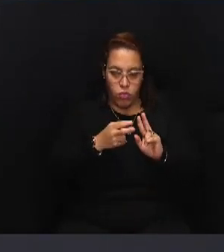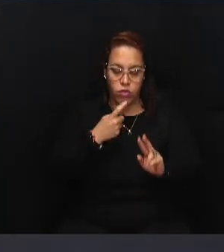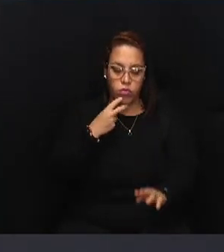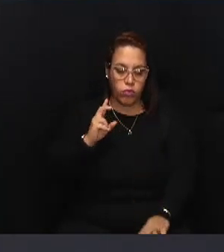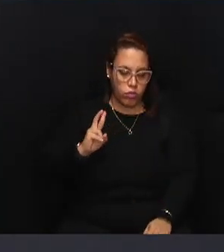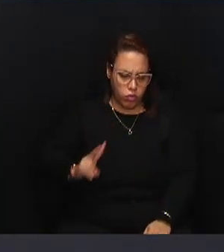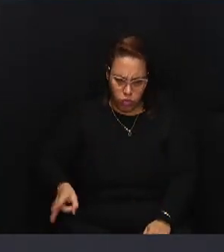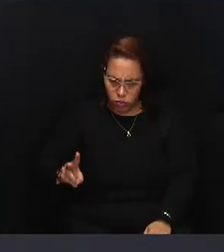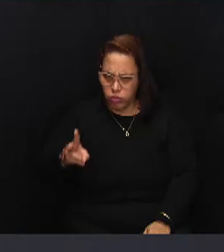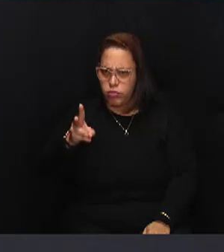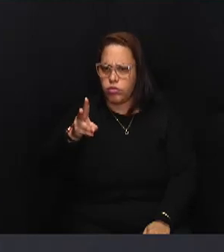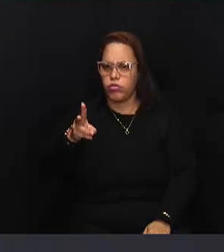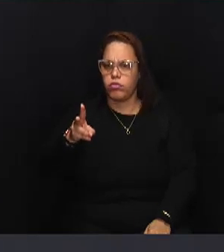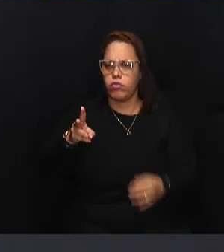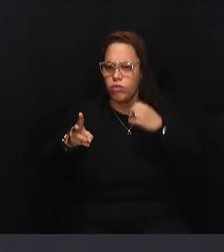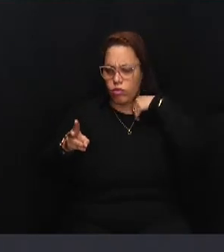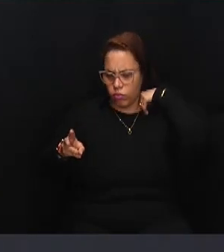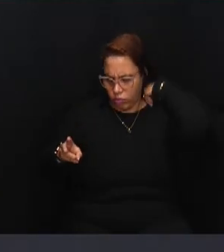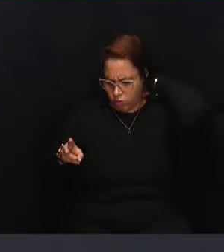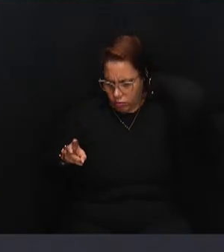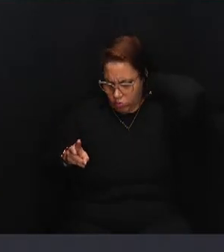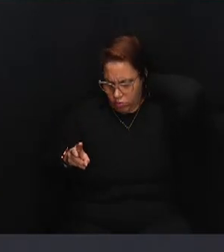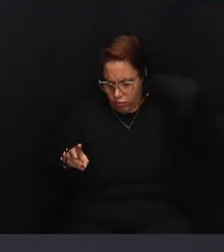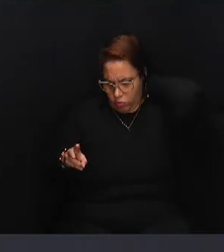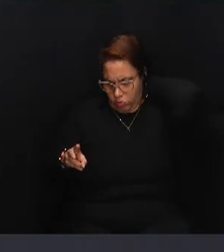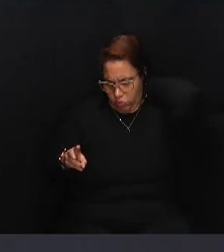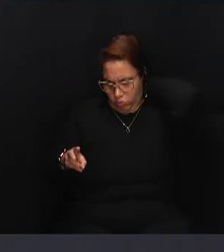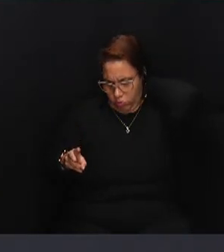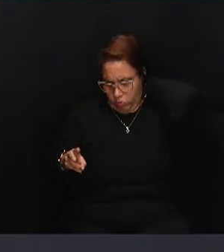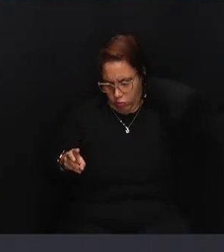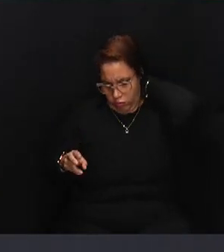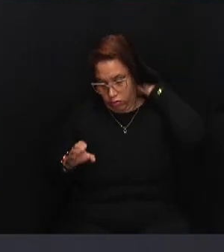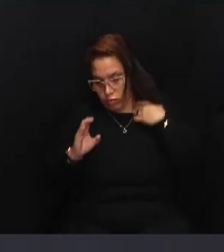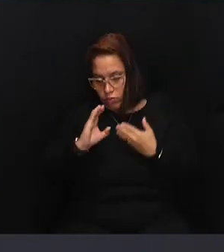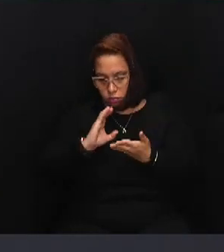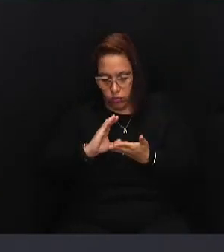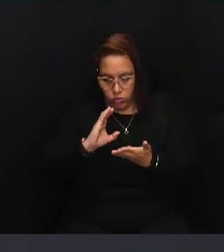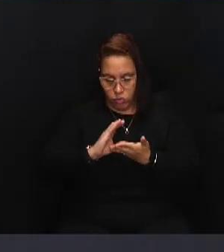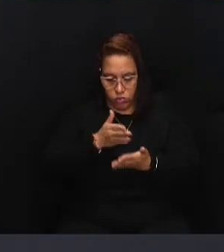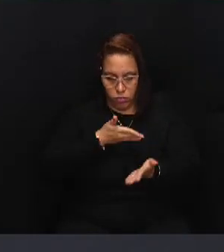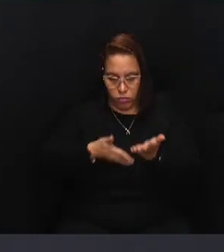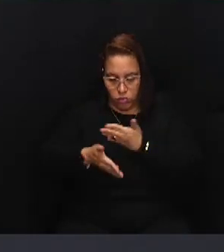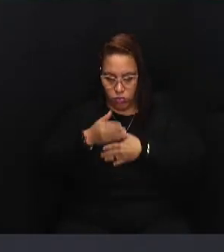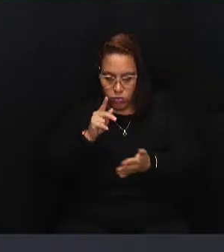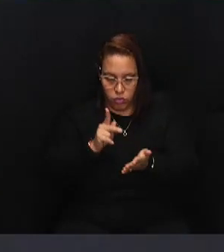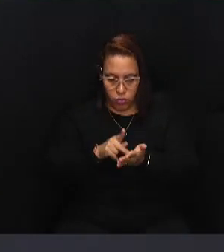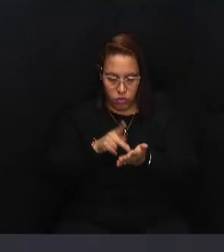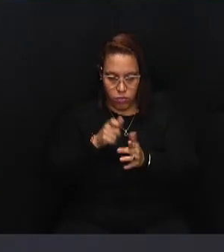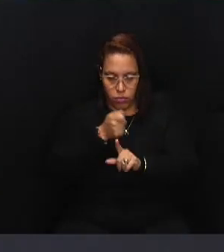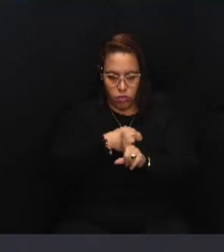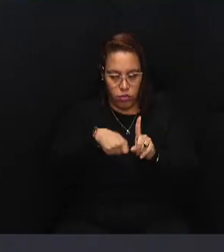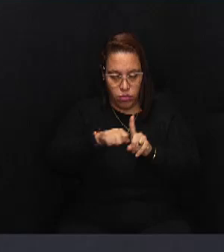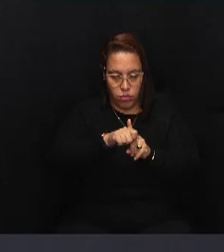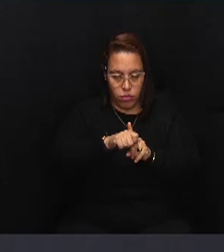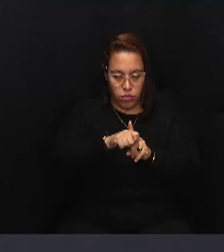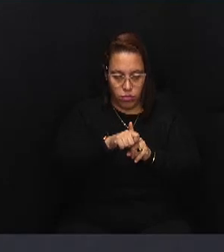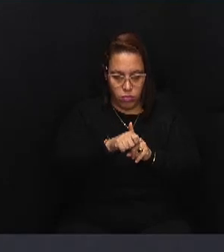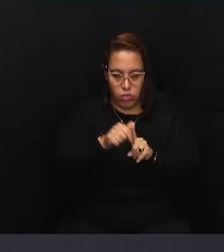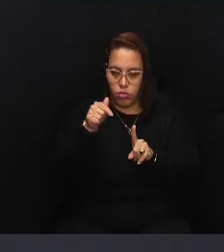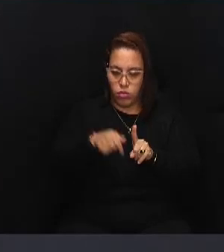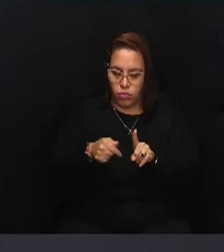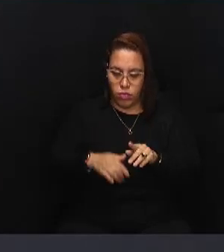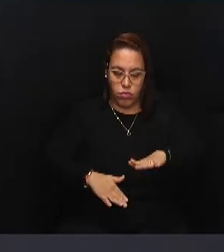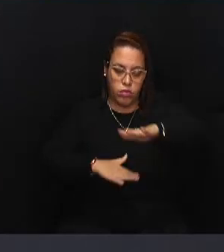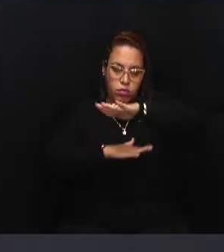sendo referência pela dinâmica que é o Conselho Municipal do Idoso hoje, pela participação efetiva na sociedade, e por vocês estarem aqui na